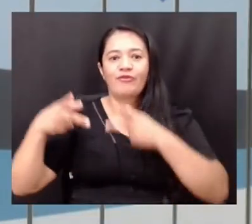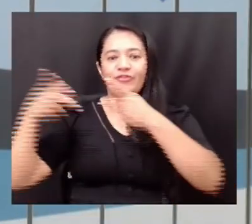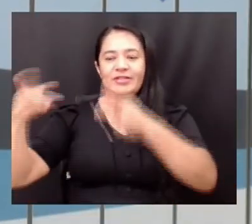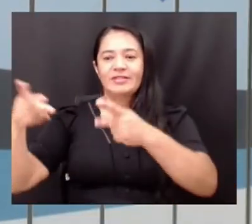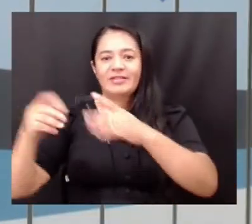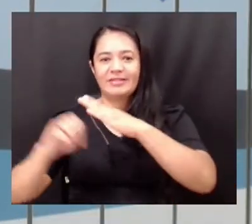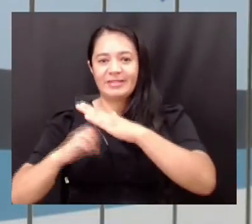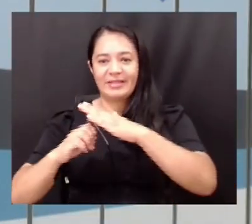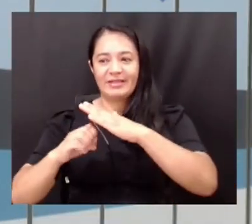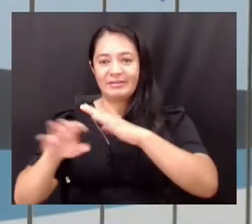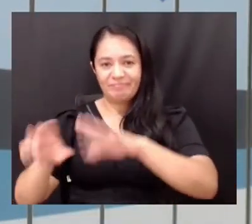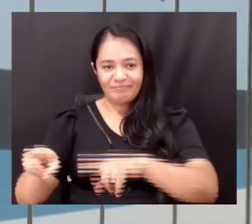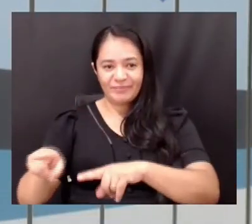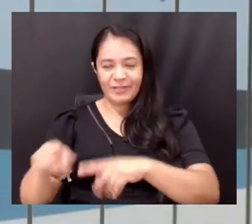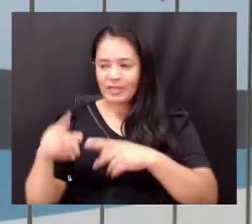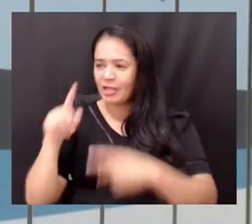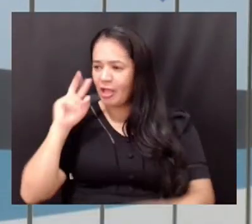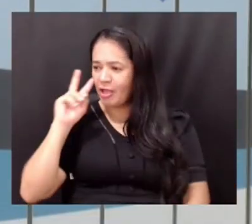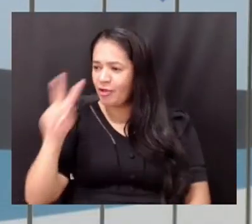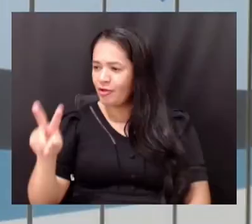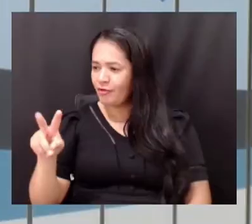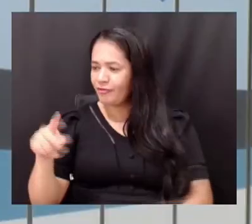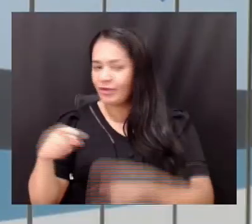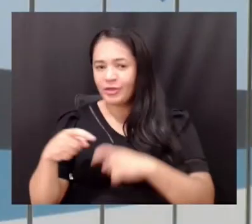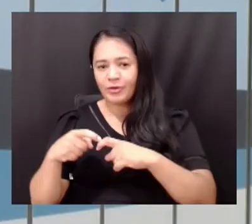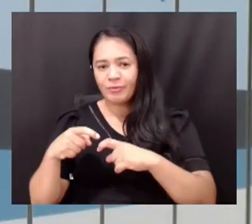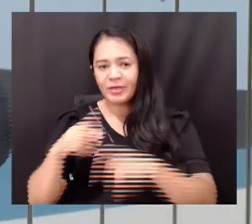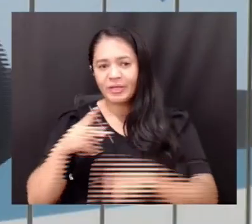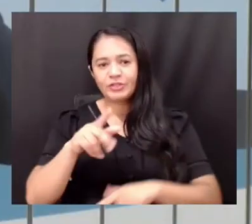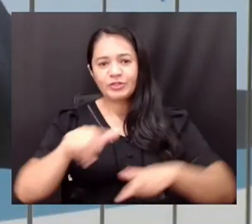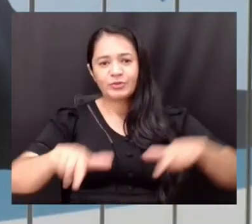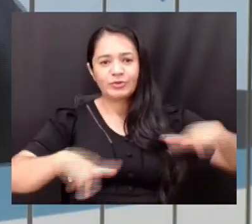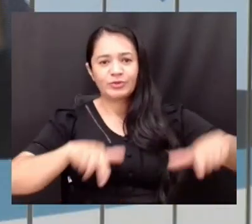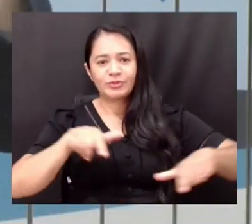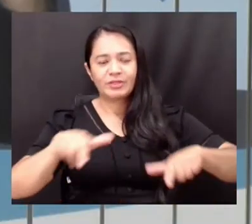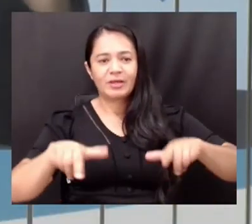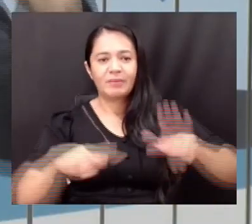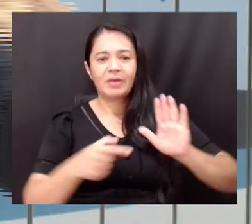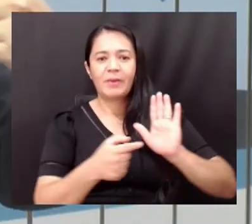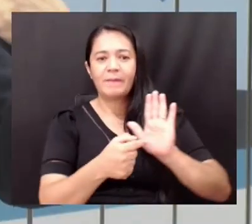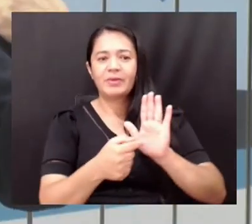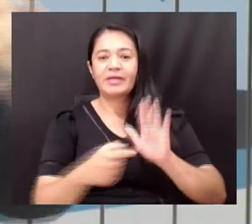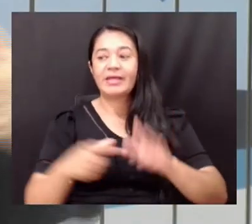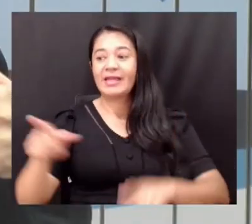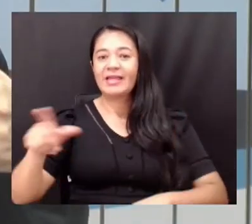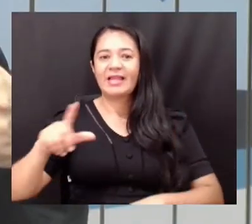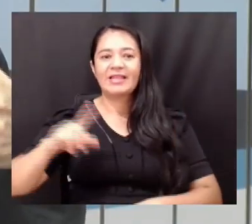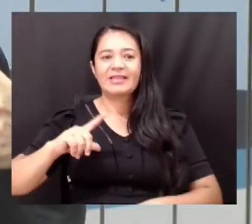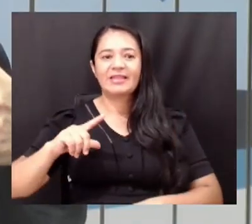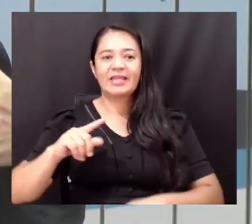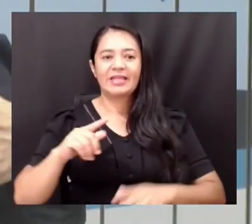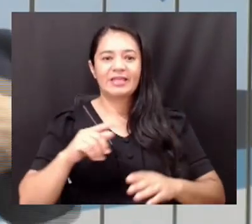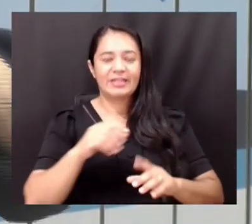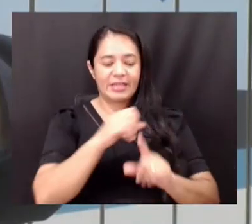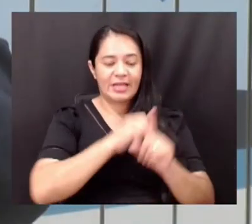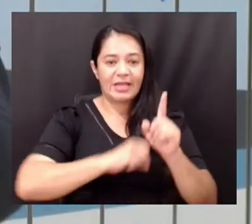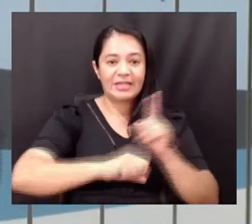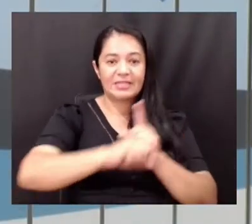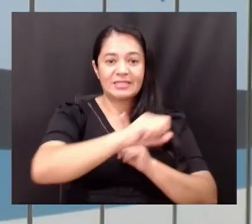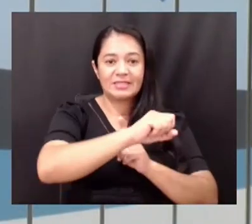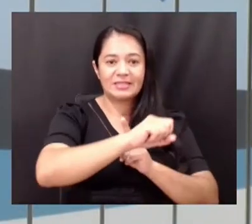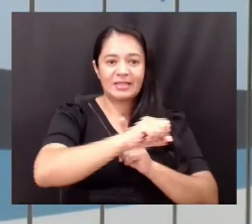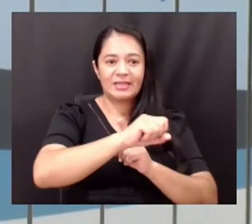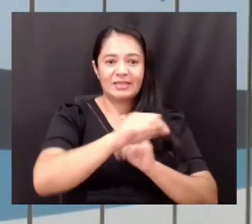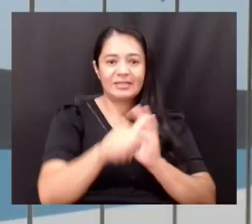e eu vi o médico do trabalho apresentando, né? Ele tem uma parte que a gente chama de assistência primária, que é